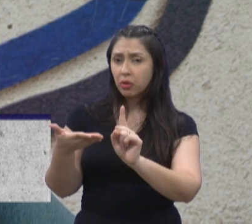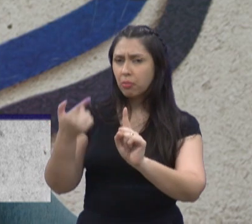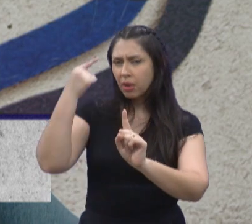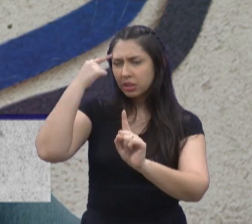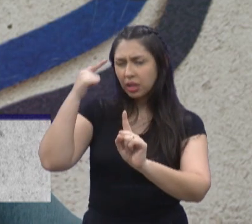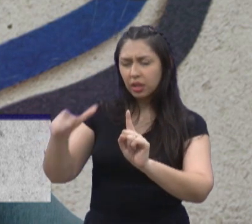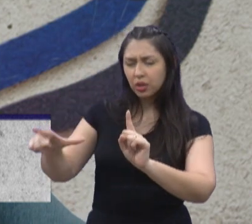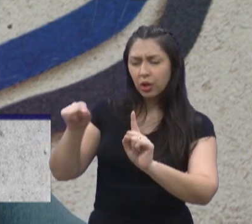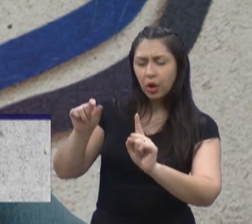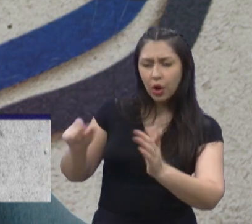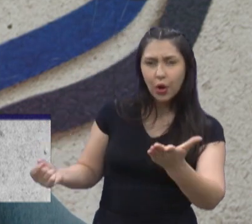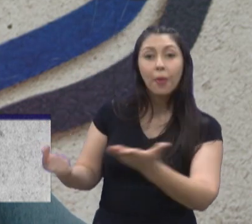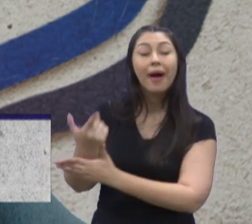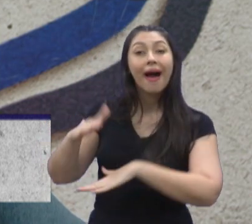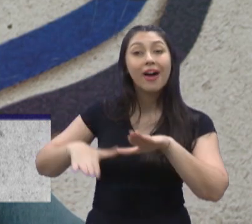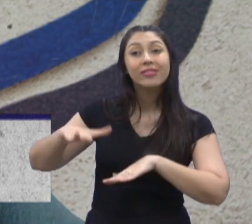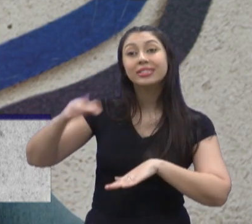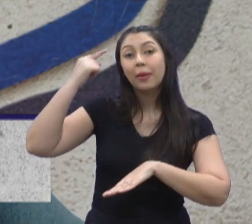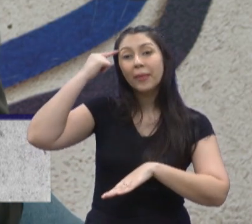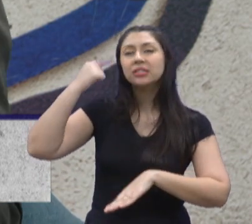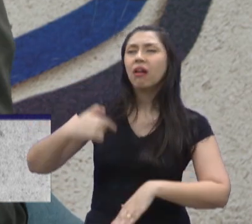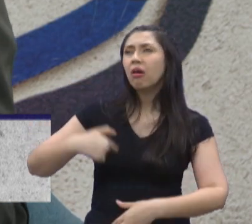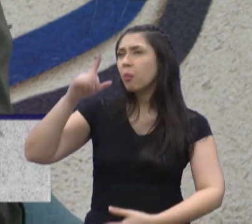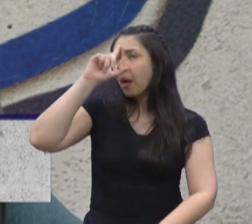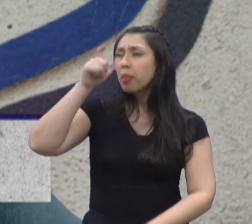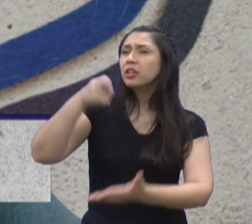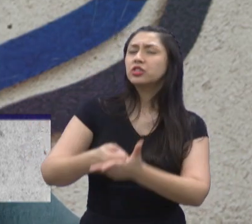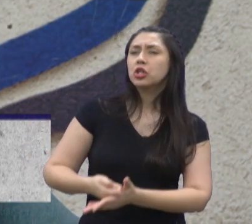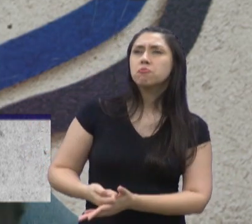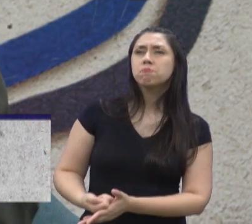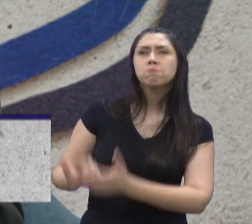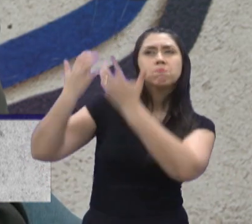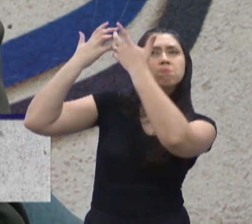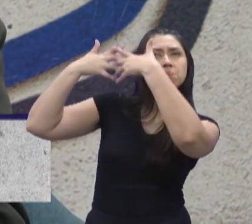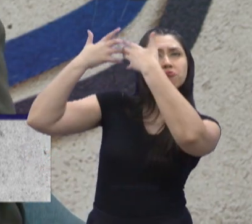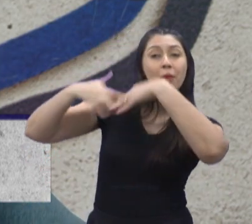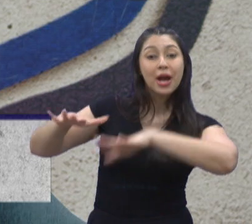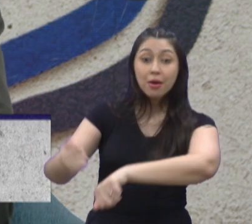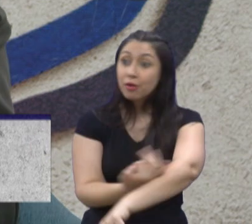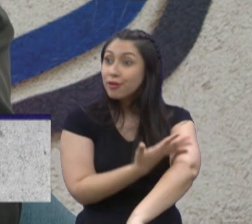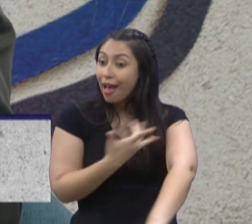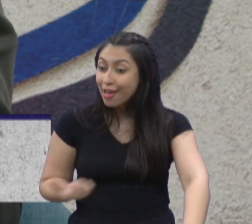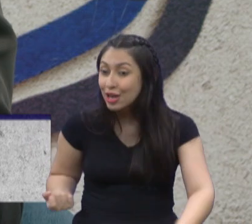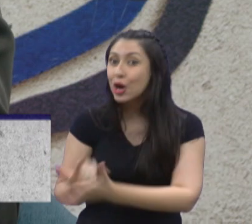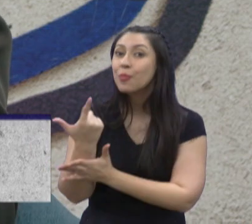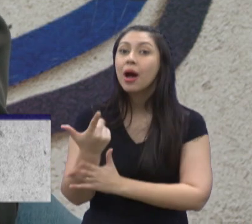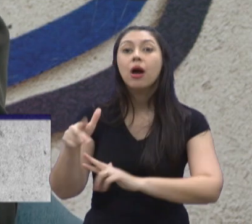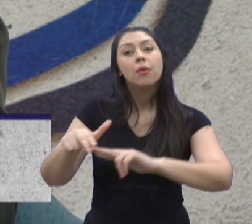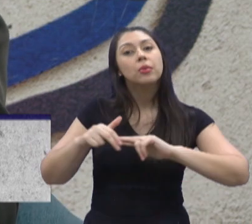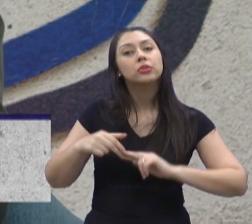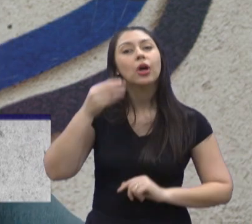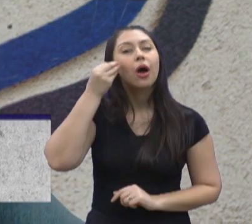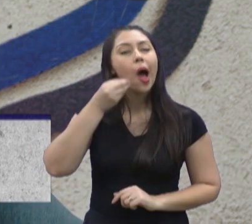muitas vezes vem achando que ela vai tomar decisão pelo racional. Mas ela toma decisão pelo emocional. Então, por isso que a experiência faz